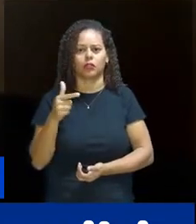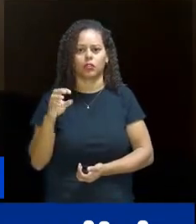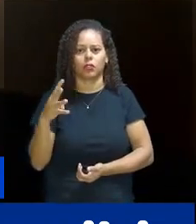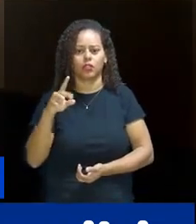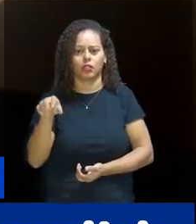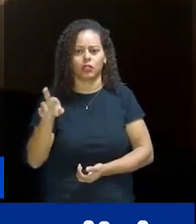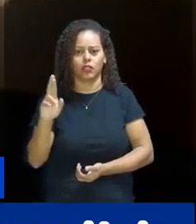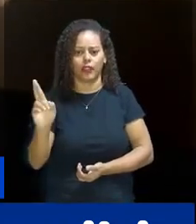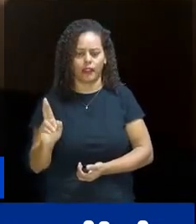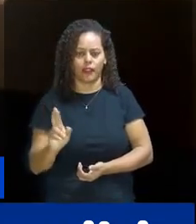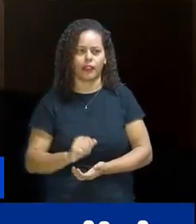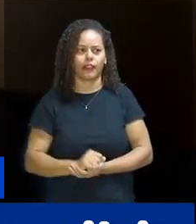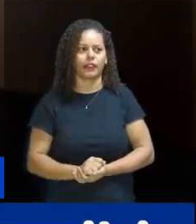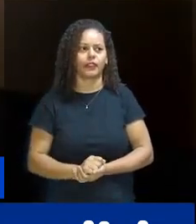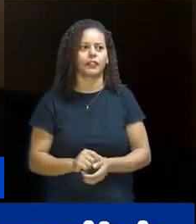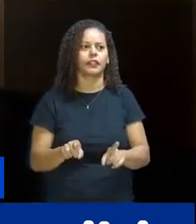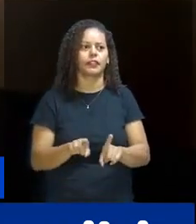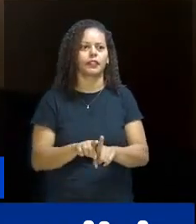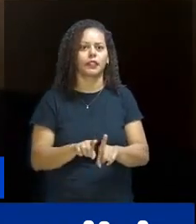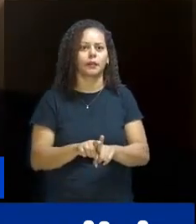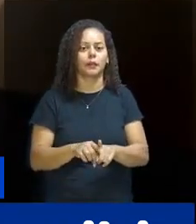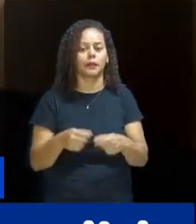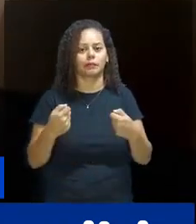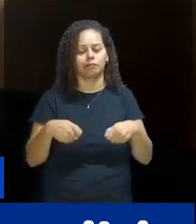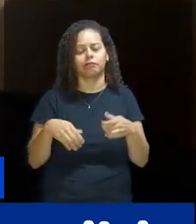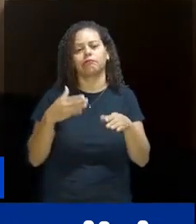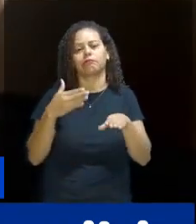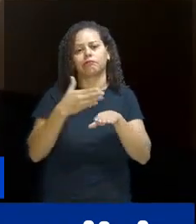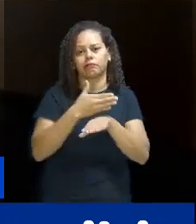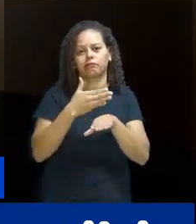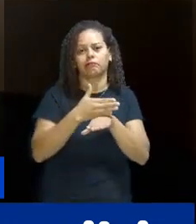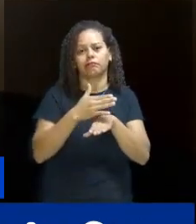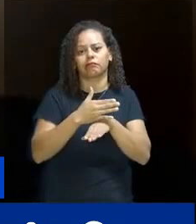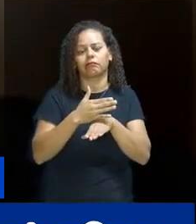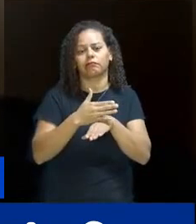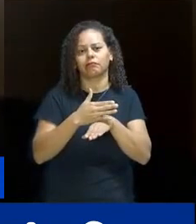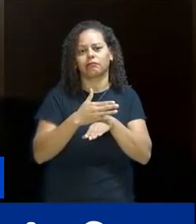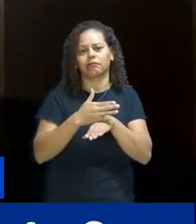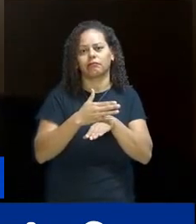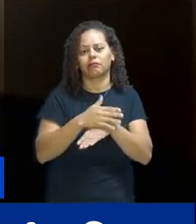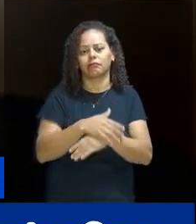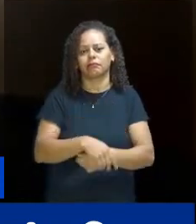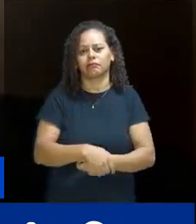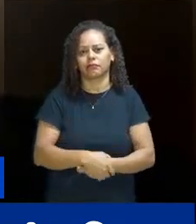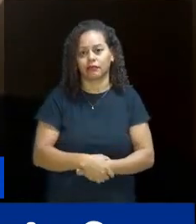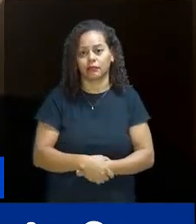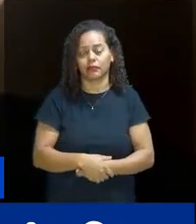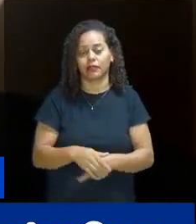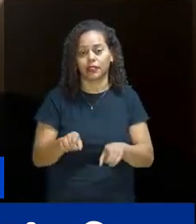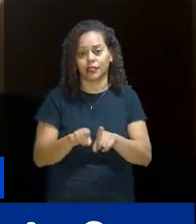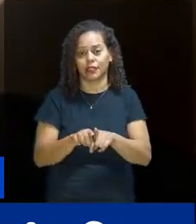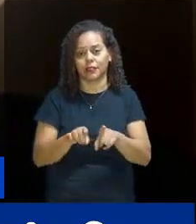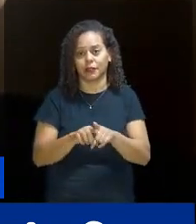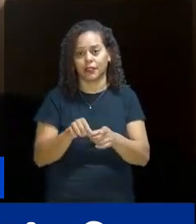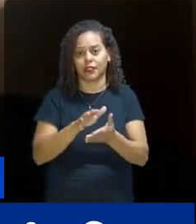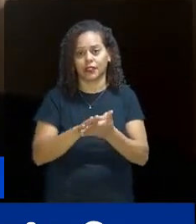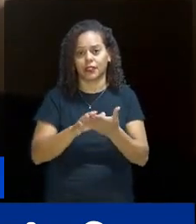R$ 2.924,66 perante a Companhia de Eletricidade do Amapá, e despesa no valor de